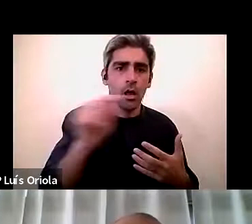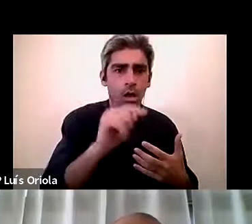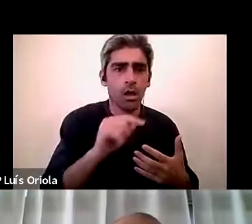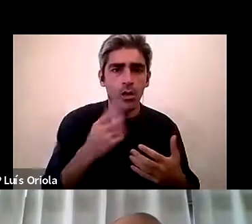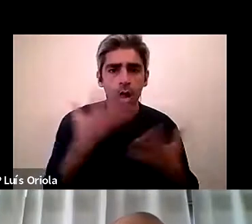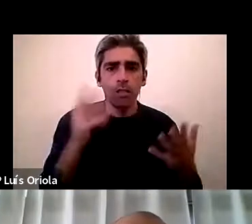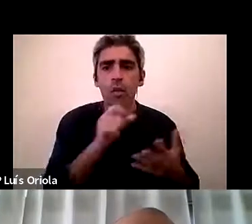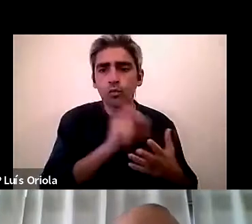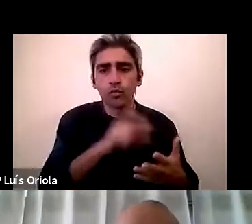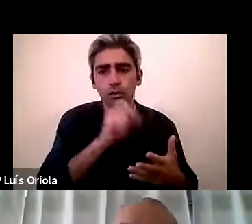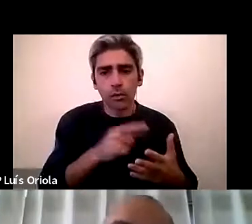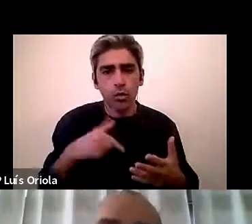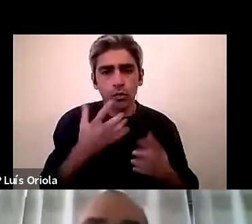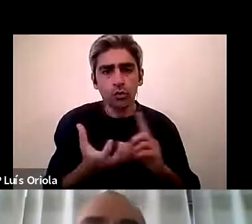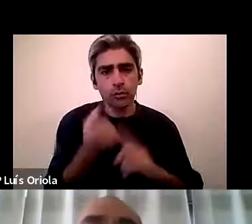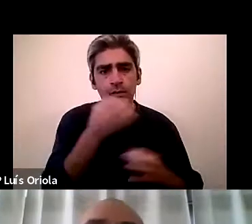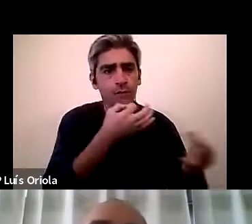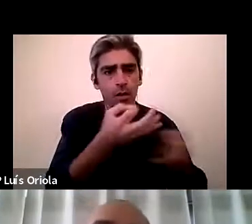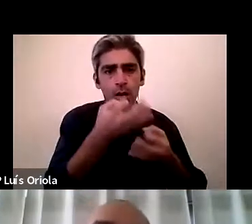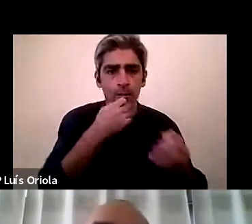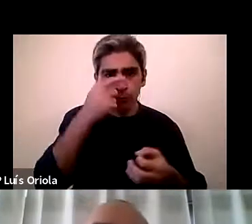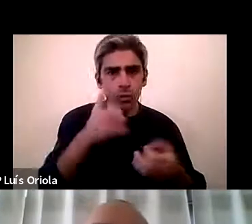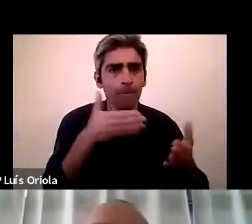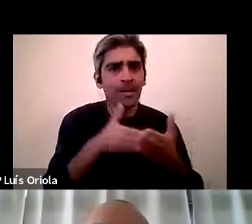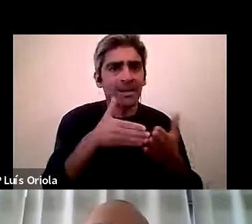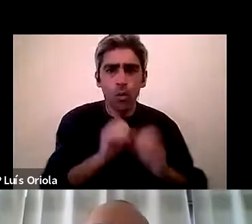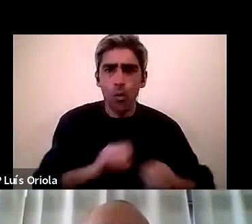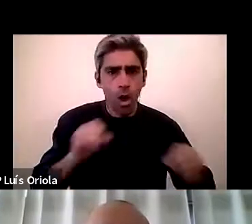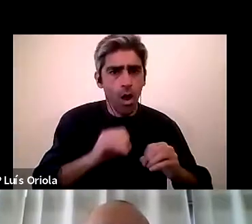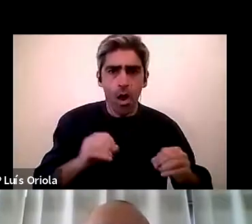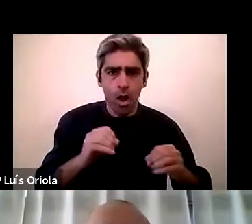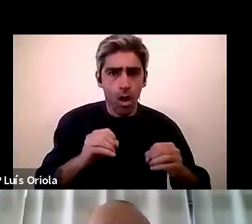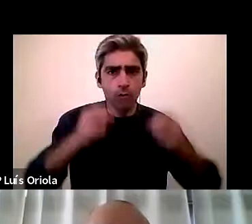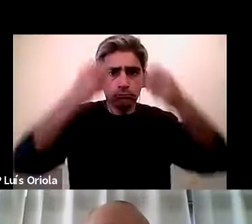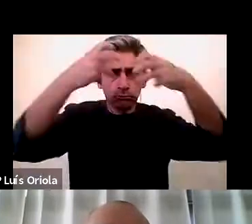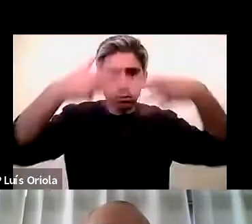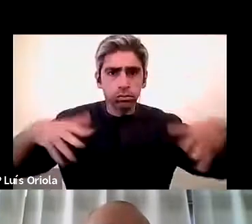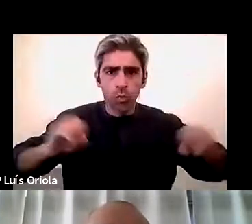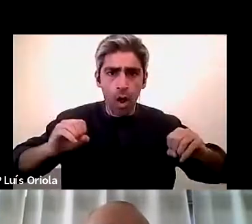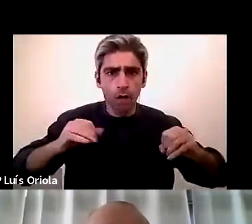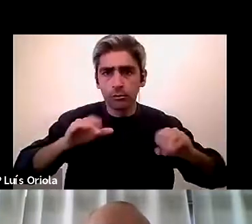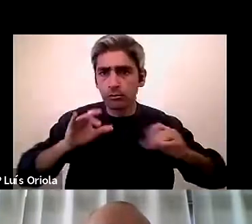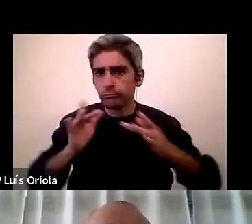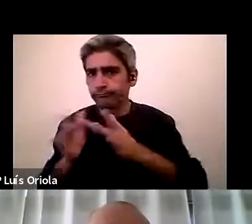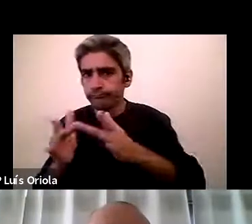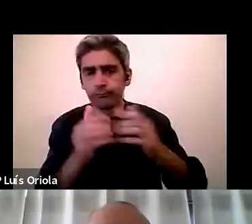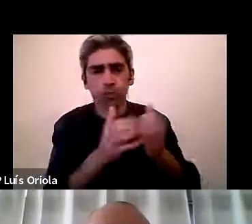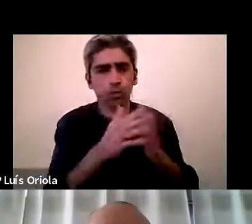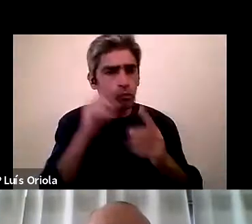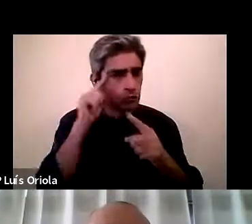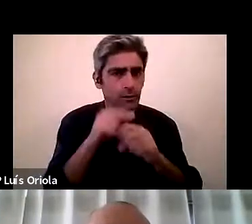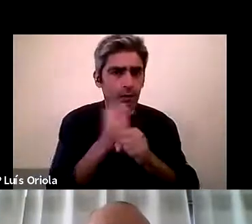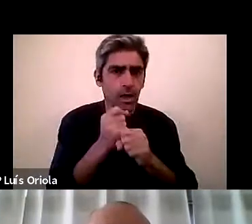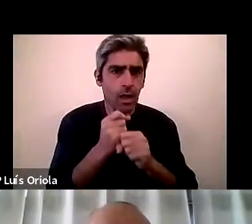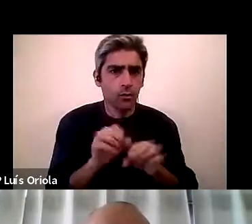grande oportunidade de conseguirmos falar com as pessoas sem barreiras hierárquicas, não é? Porque todos ali estávamos a trabalhar para o mesmo